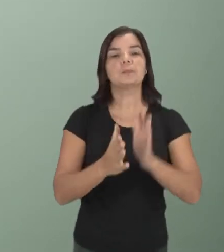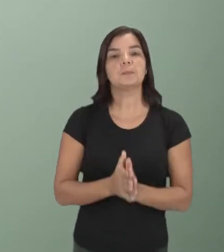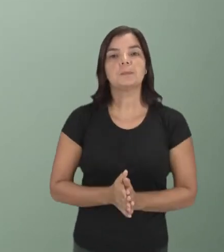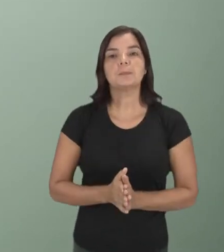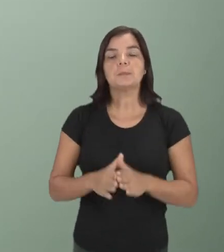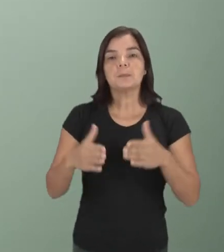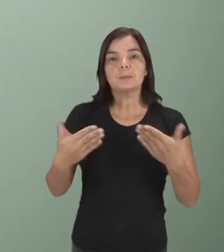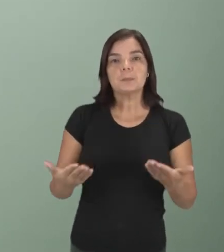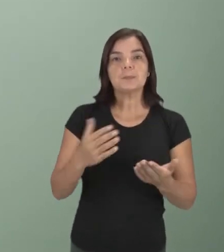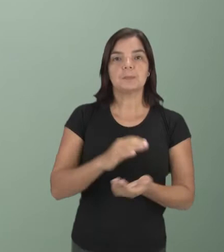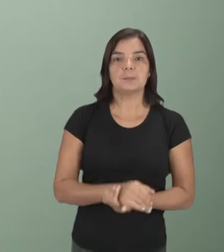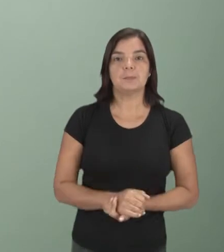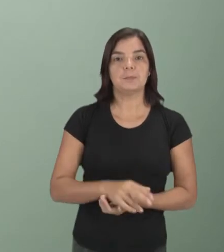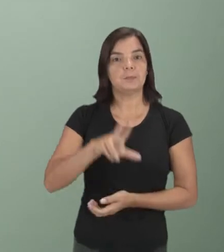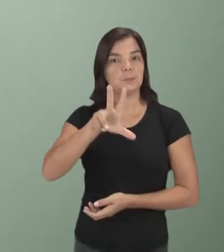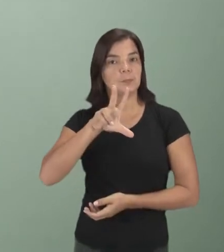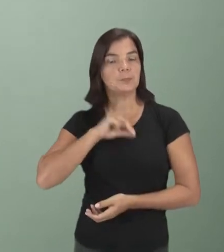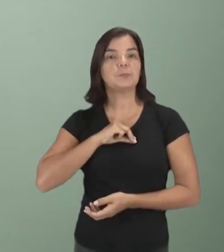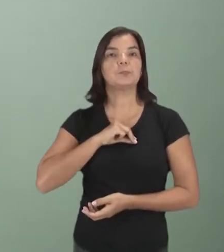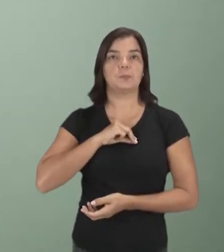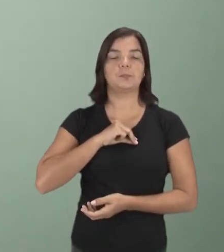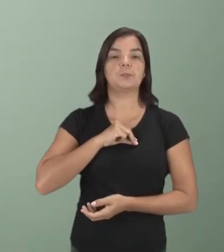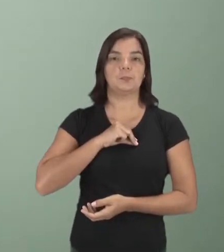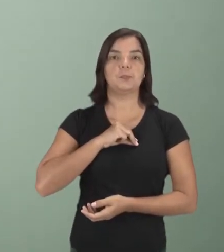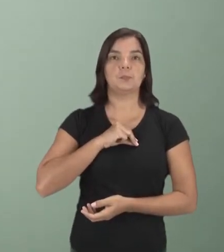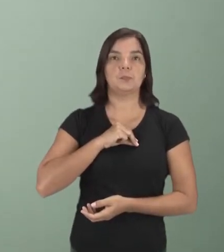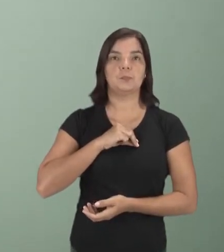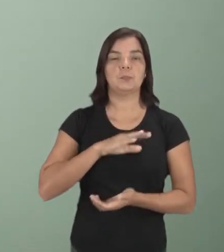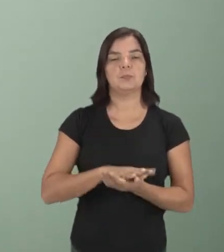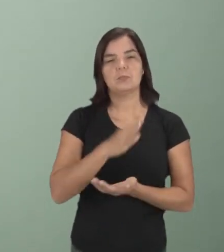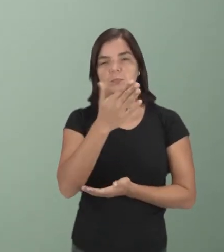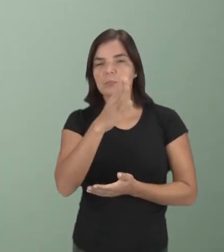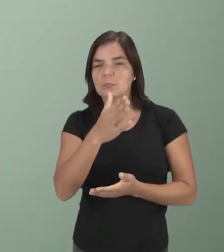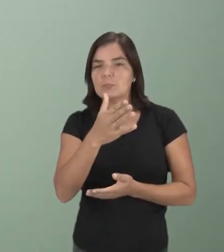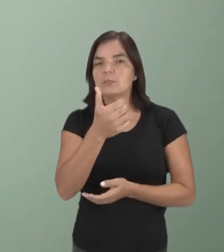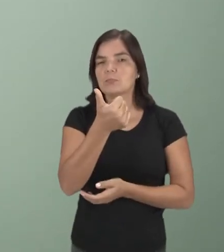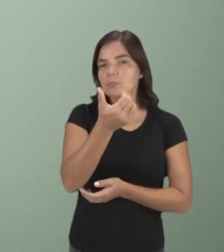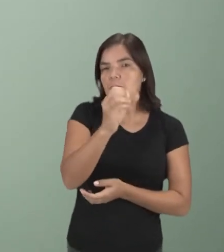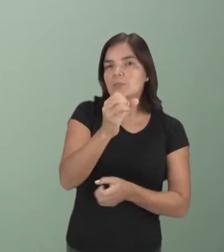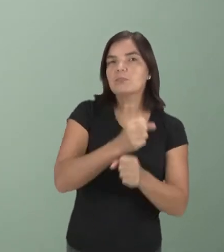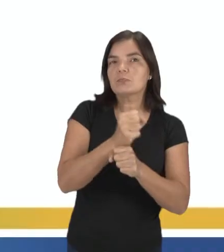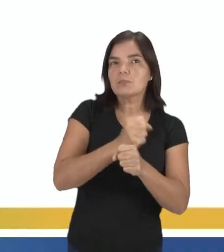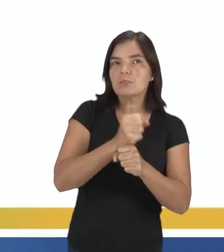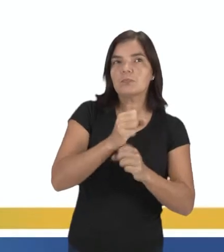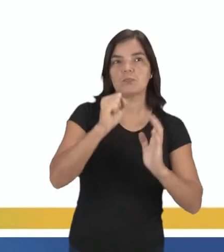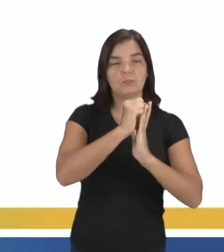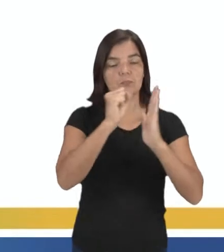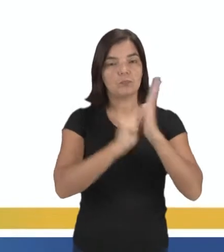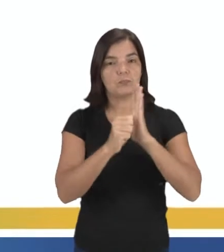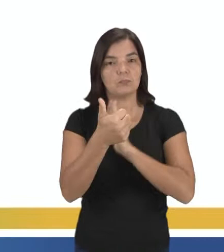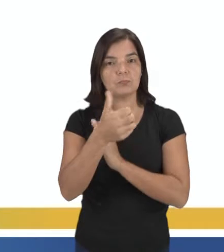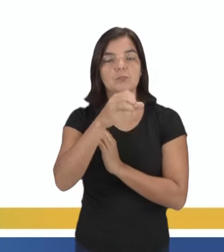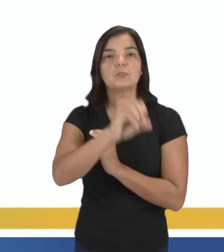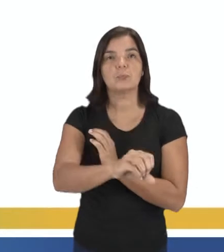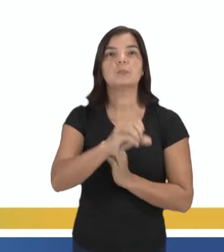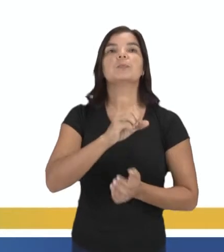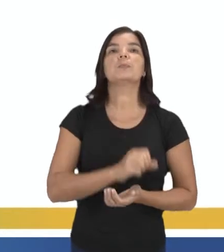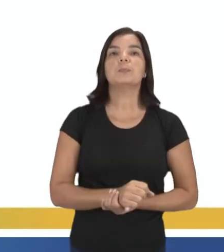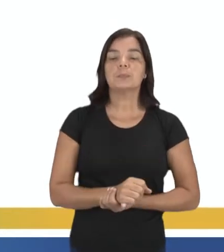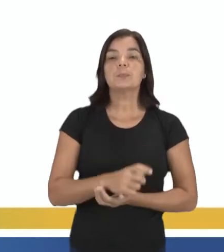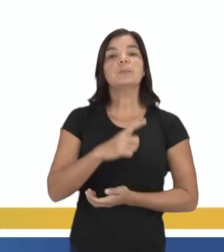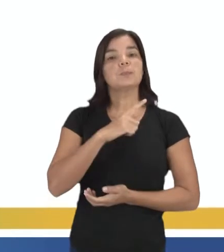Entretanto, em Portugal, nos idos da década de 60 do século XIX,